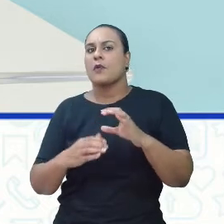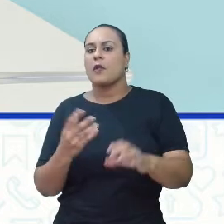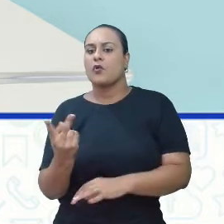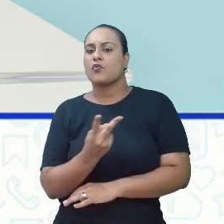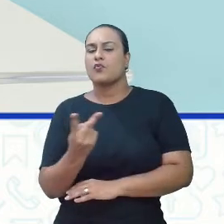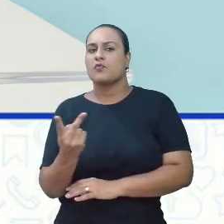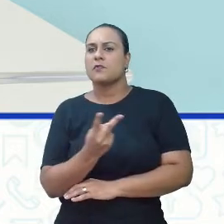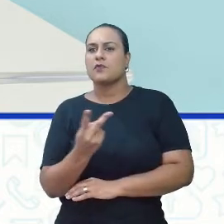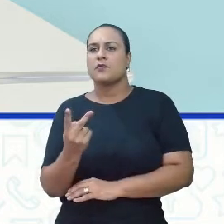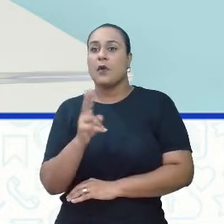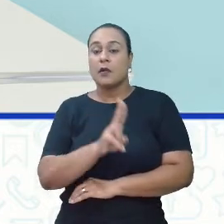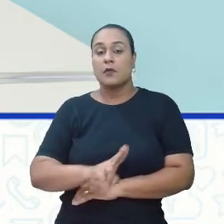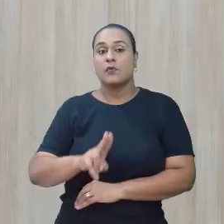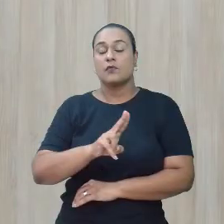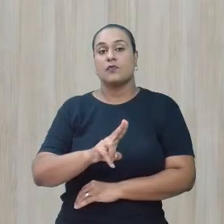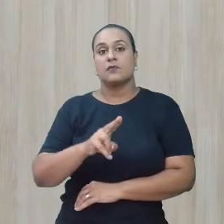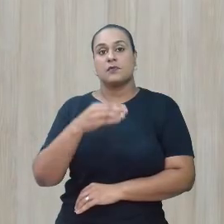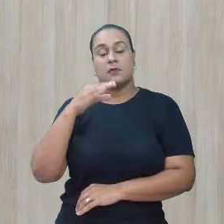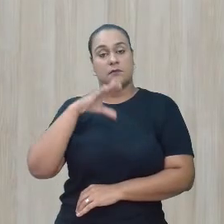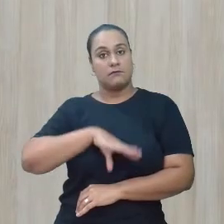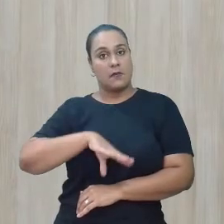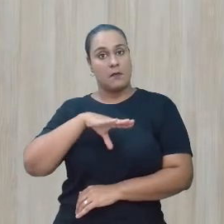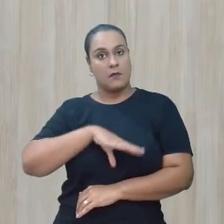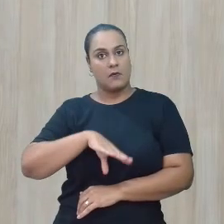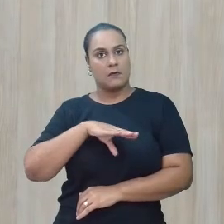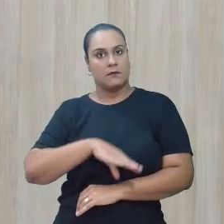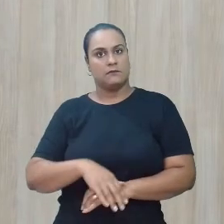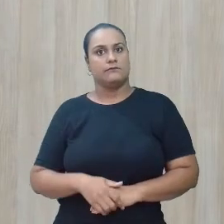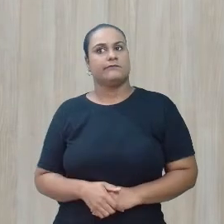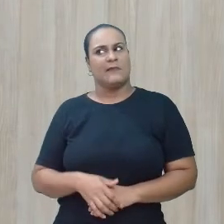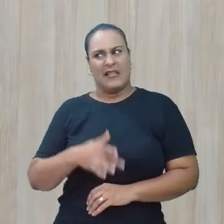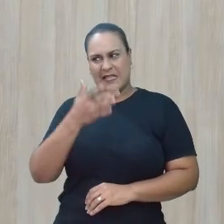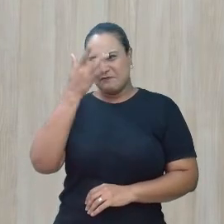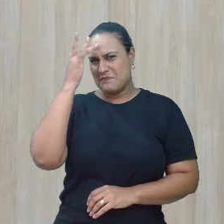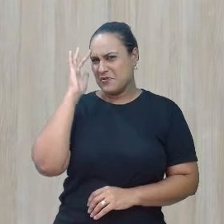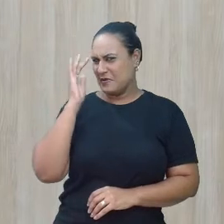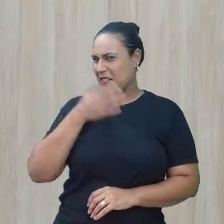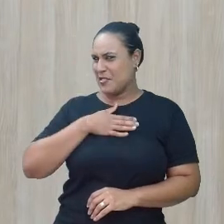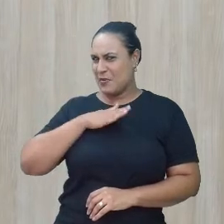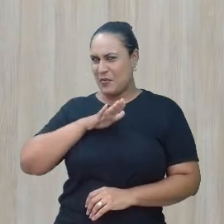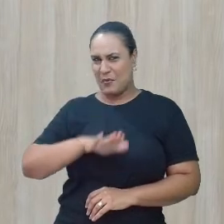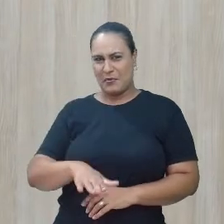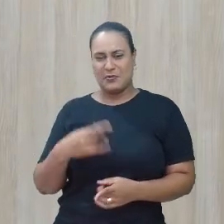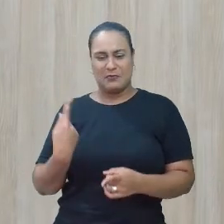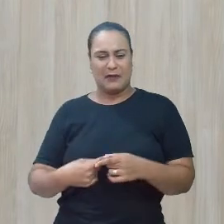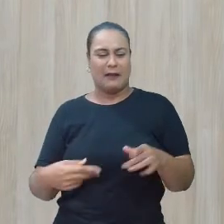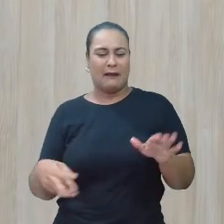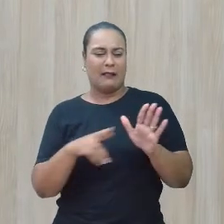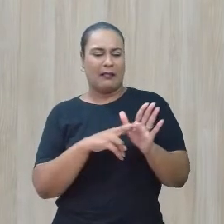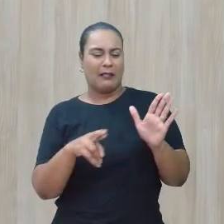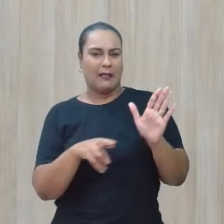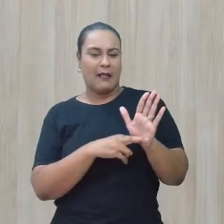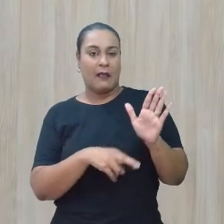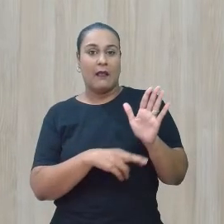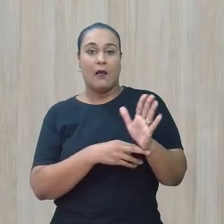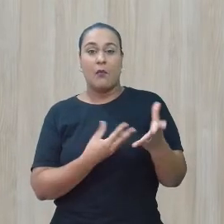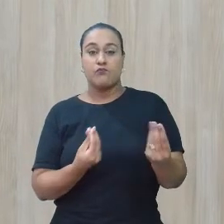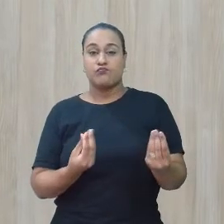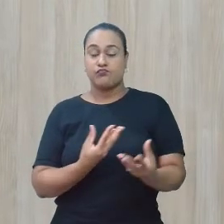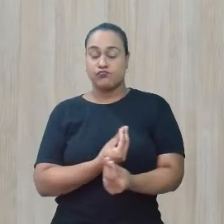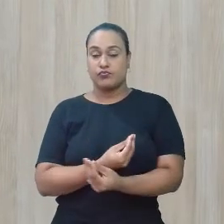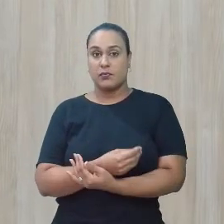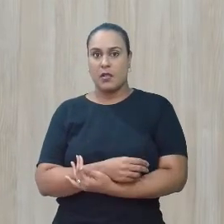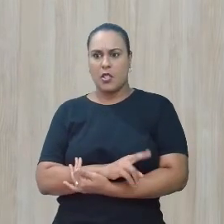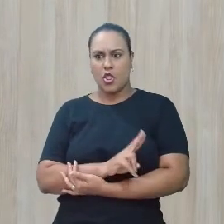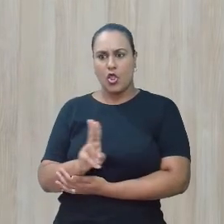língua? Através da gramática, né? Eu sei que muita gente tem muita raiva da gramática, porque é muita regra, é muito nome difícil, mas